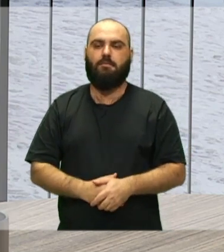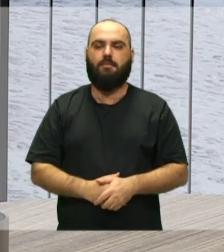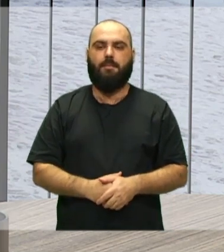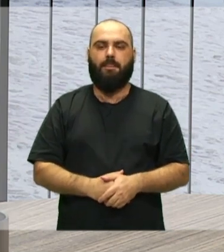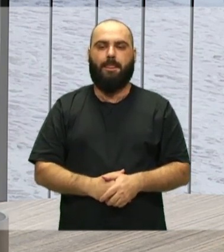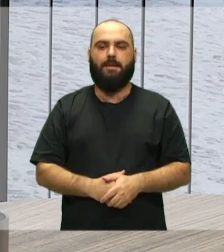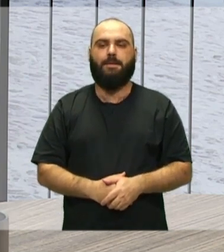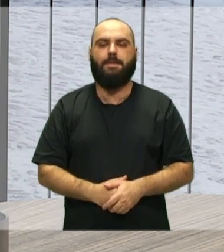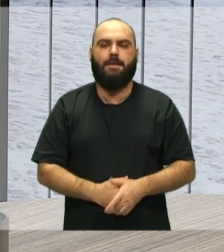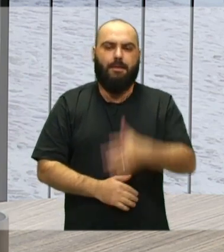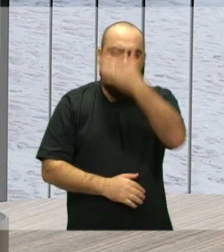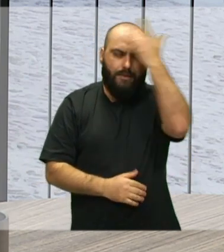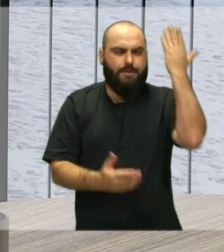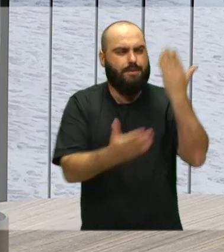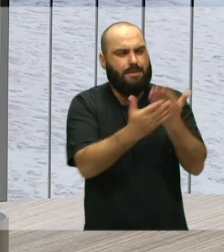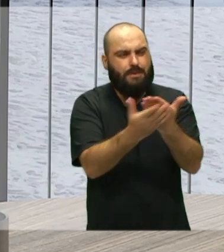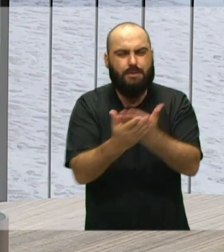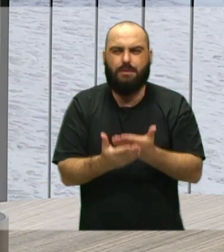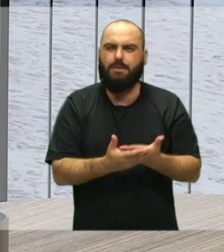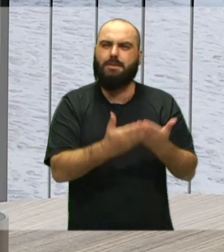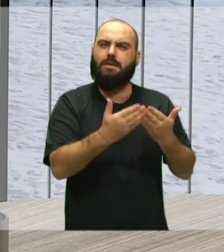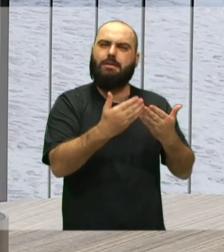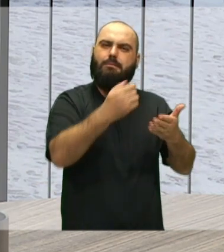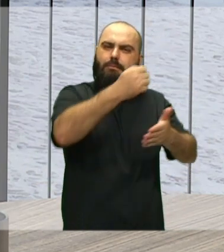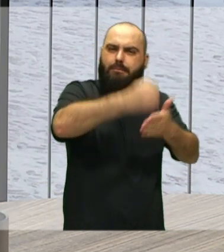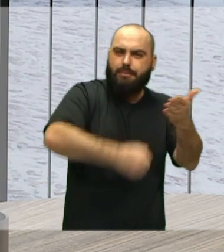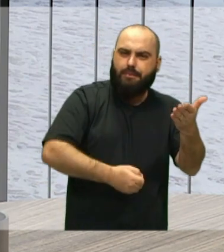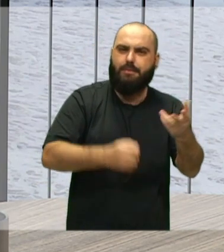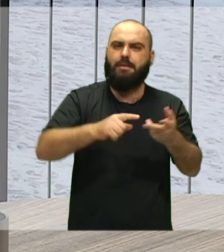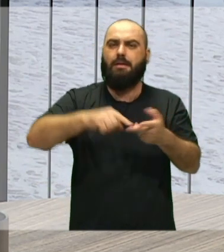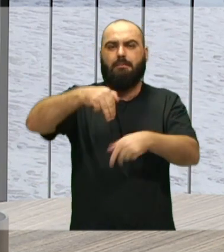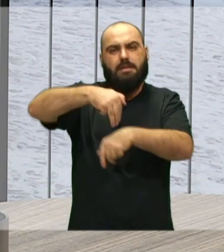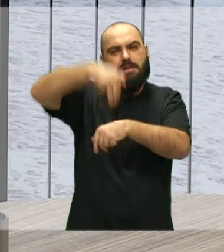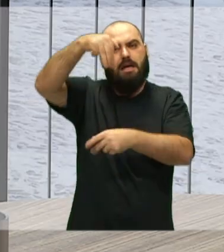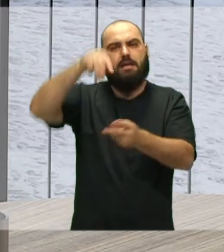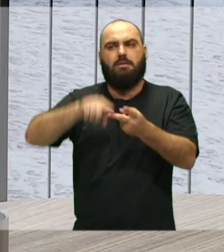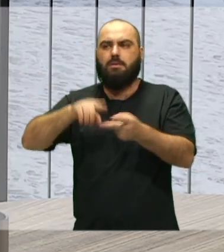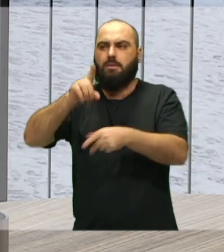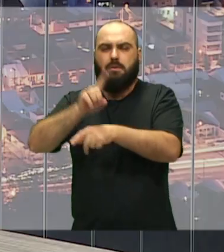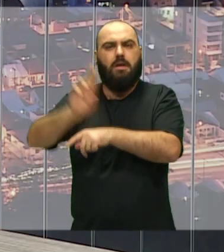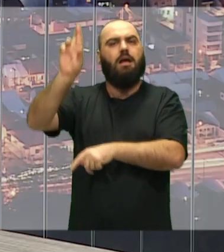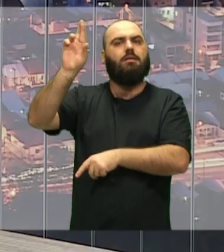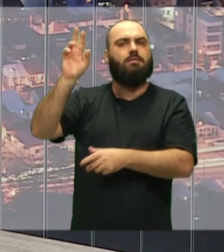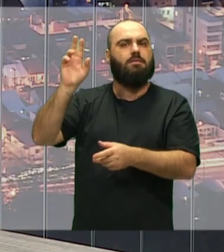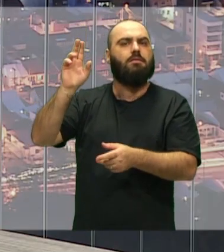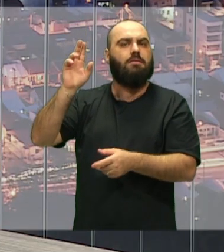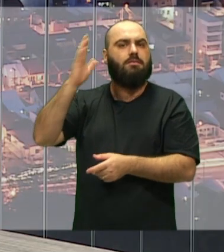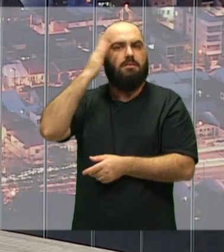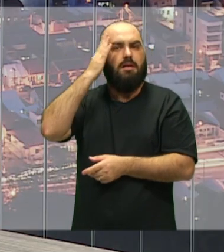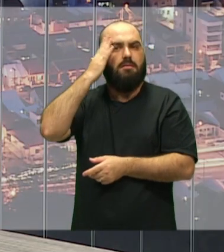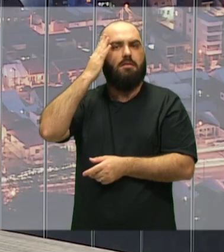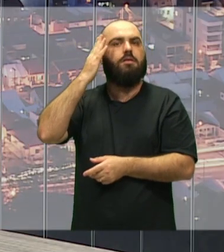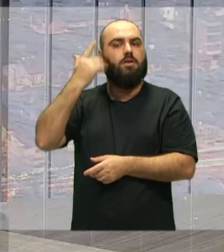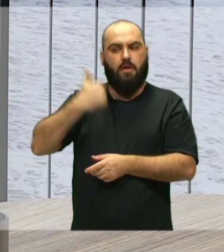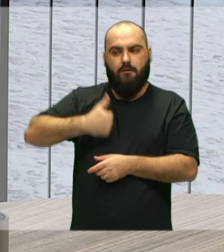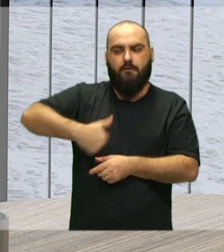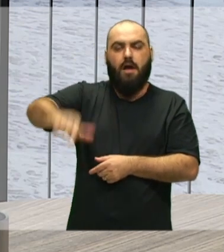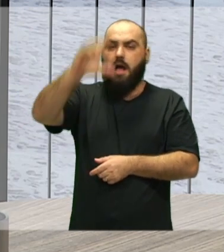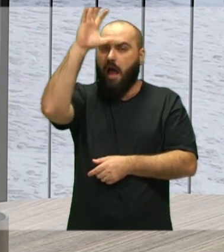cara estudou para concurso, por mais que o cara estuda mestrado, doutorado, a gente vai aprender realmente quando a gente se expõe para dar aula.